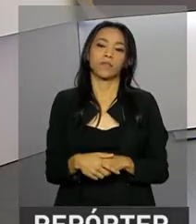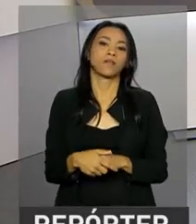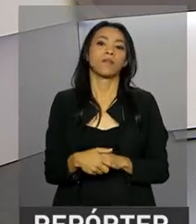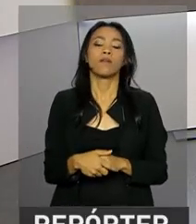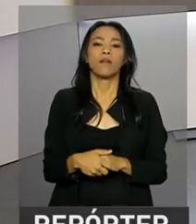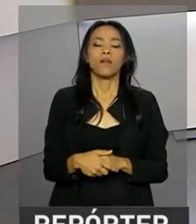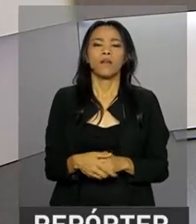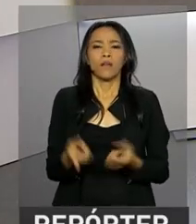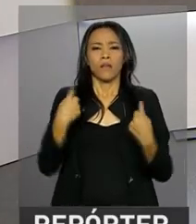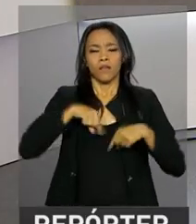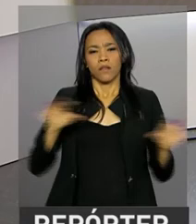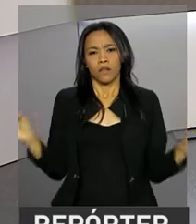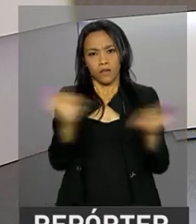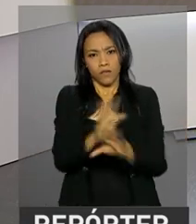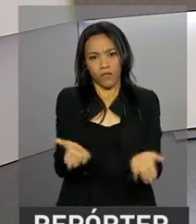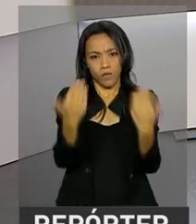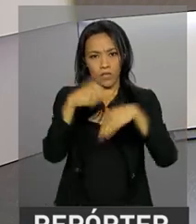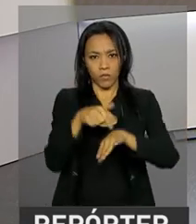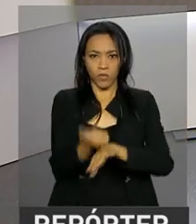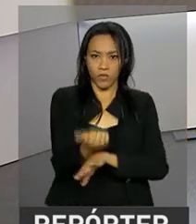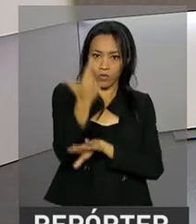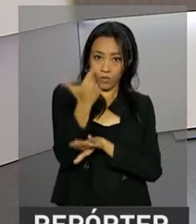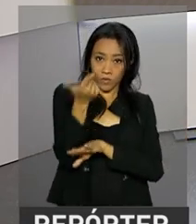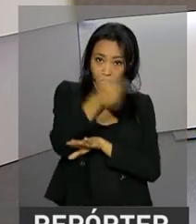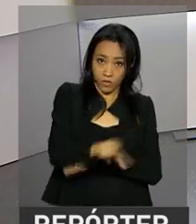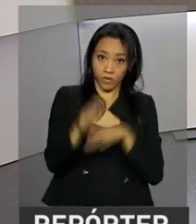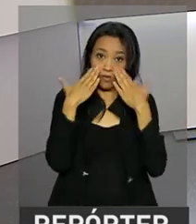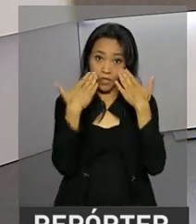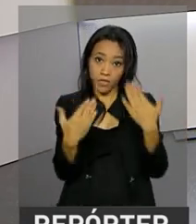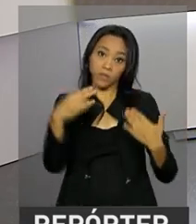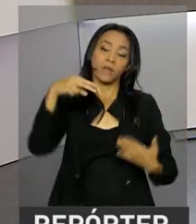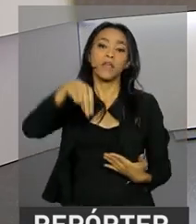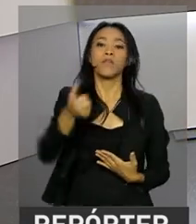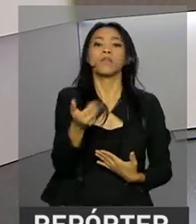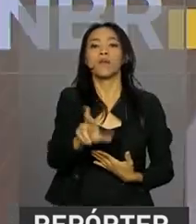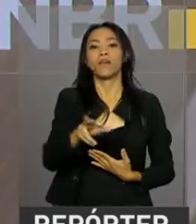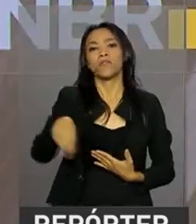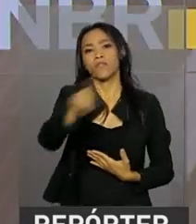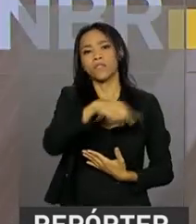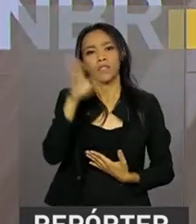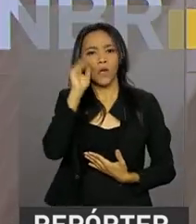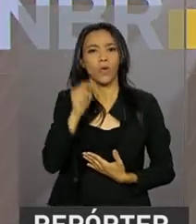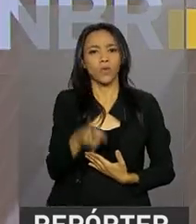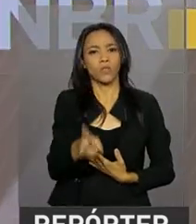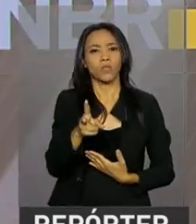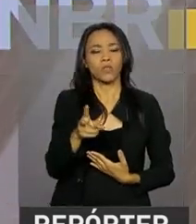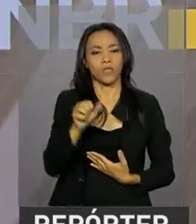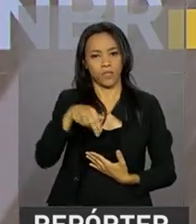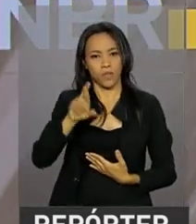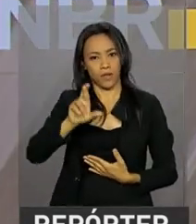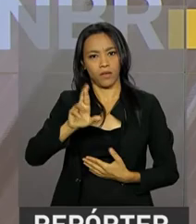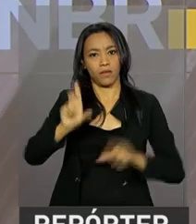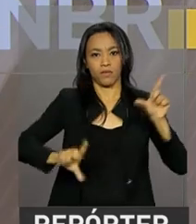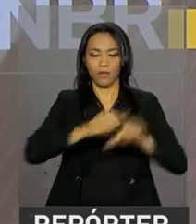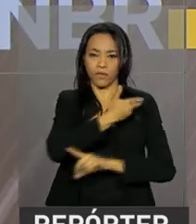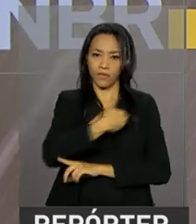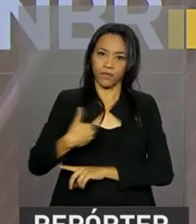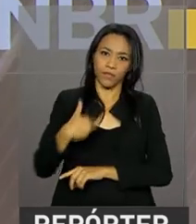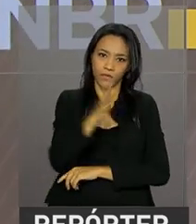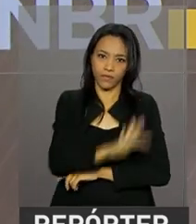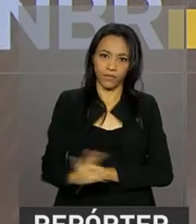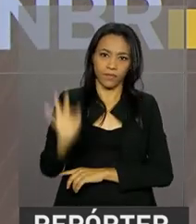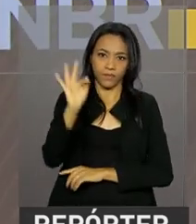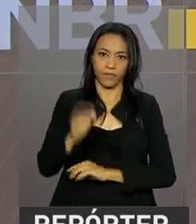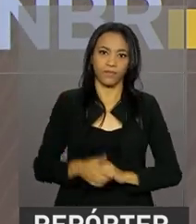planalto nós estamos por aqui voltamos ao meio-dia na próxima edição do repórter nbr continue com a gente aqui na tv nbr a tv do governo